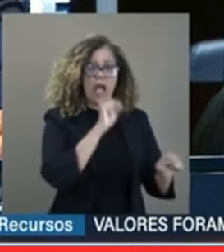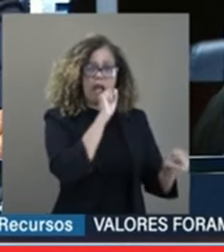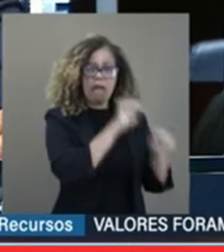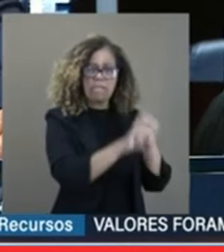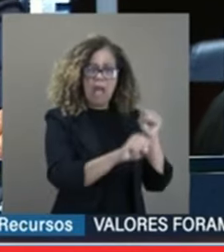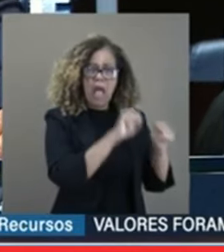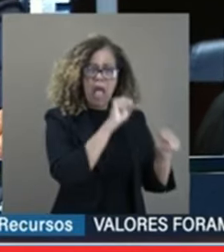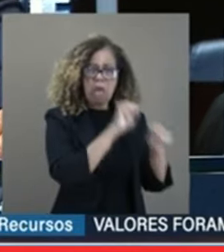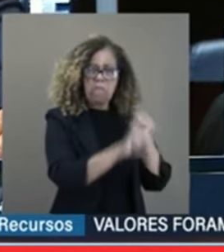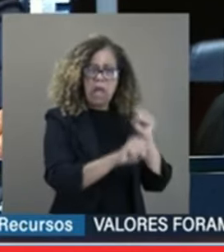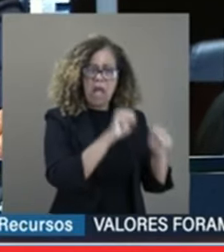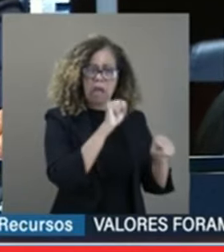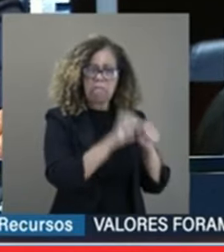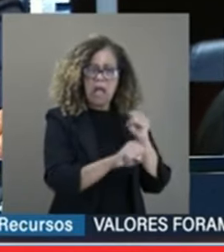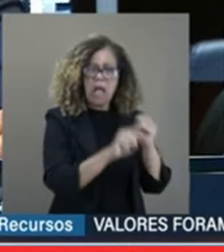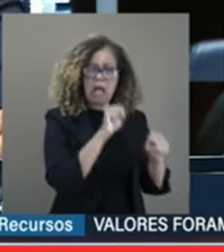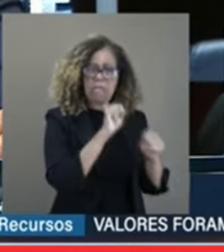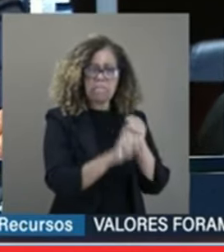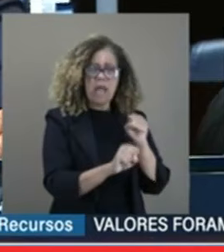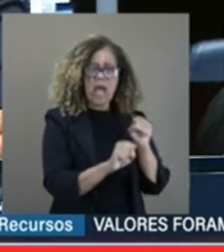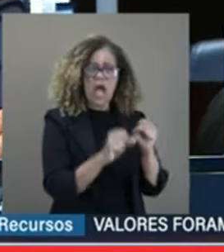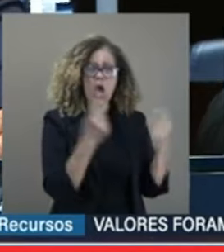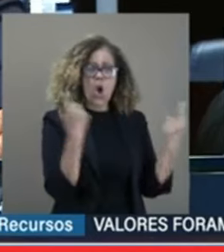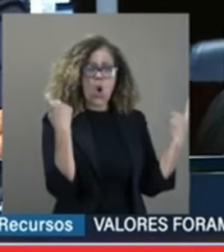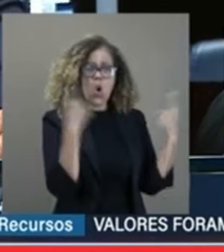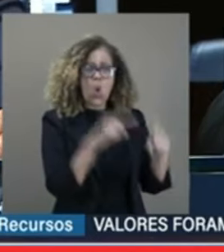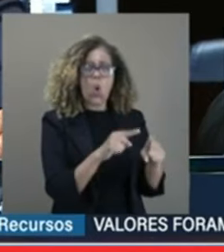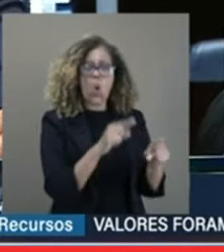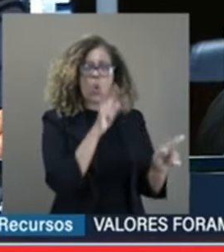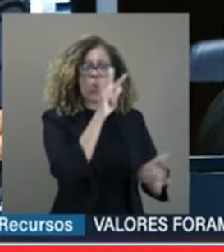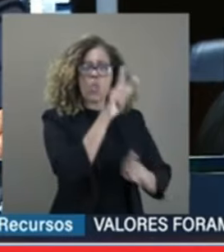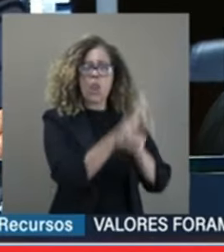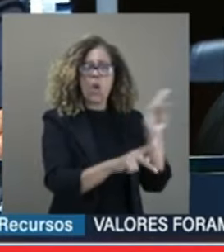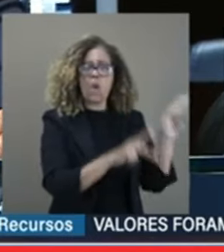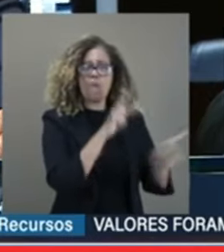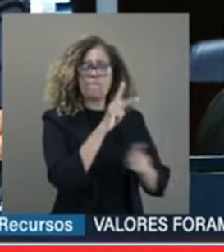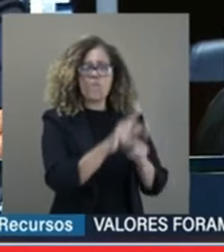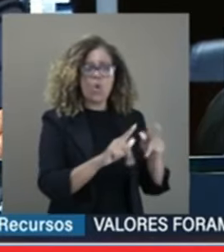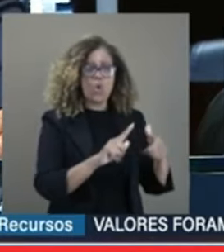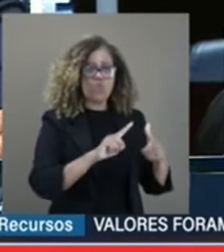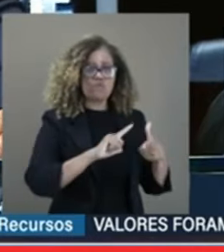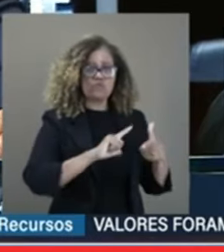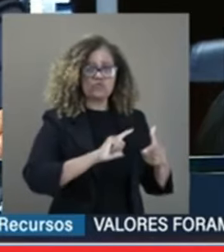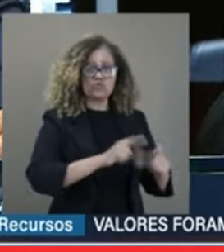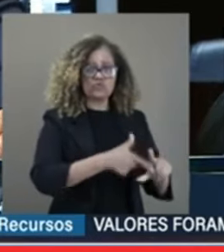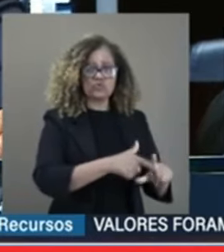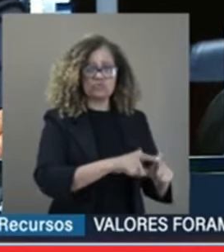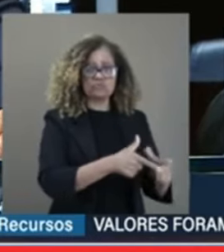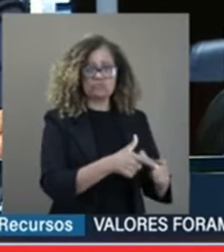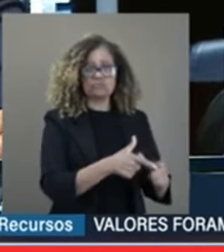meio de toda essa discussão da crise, você tem um encontro do G20, né? Você tem o mundo olhando ainda mais aqui para dentro do Brasil.